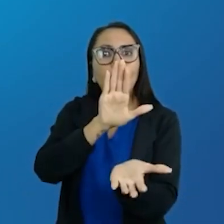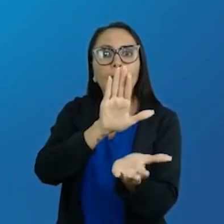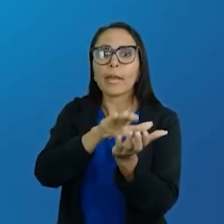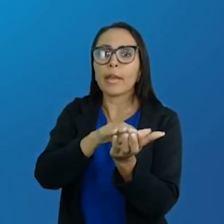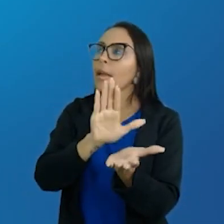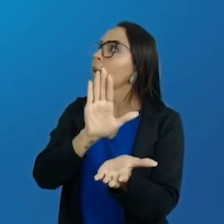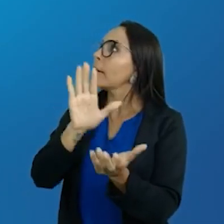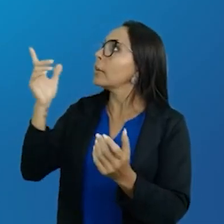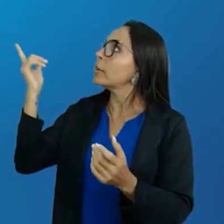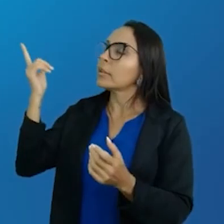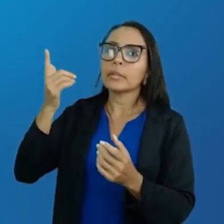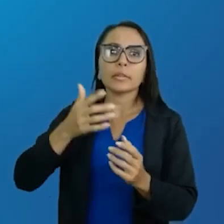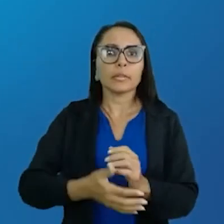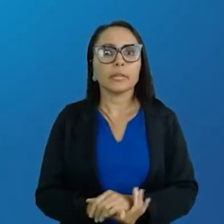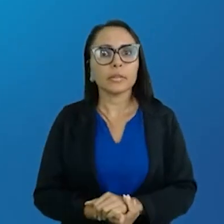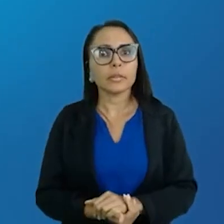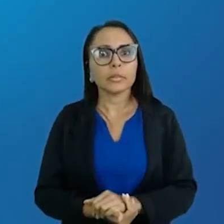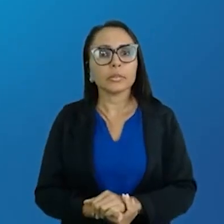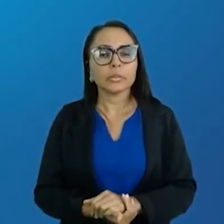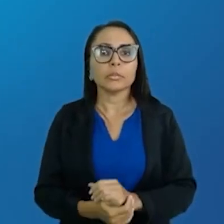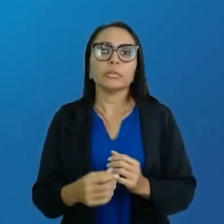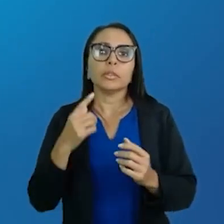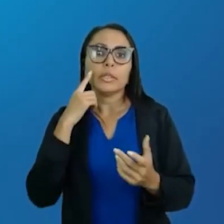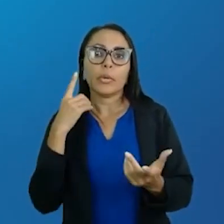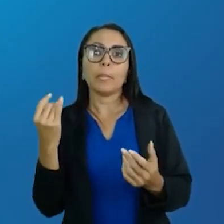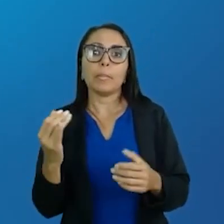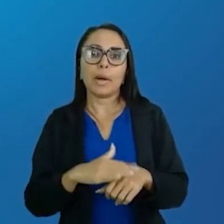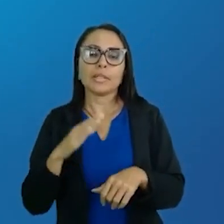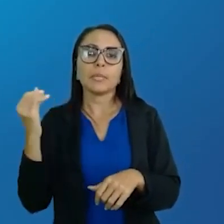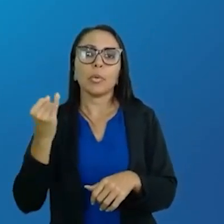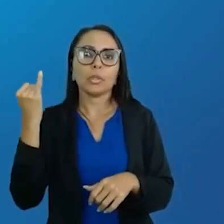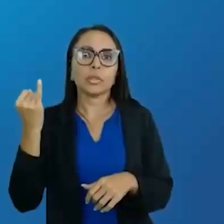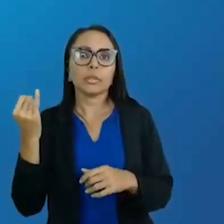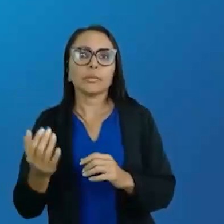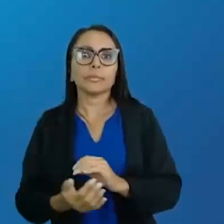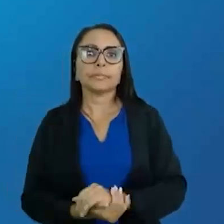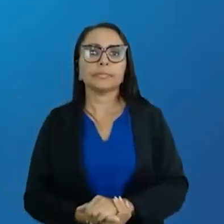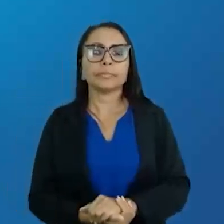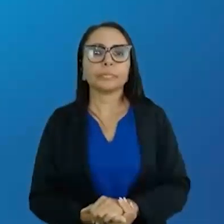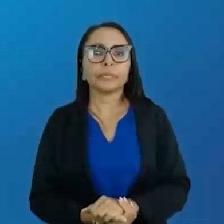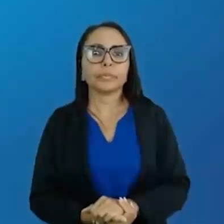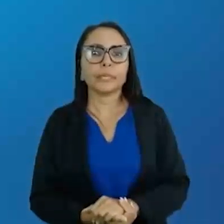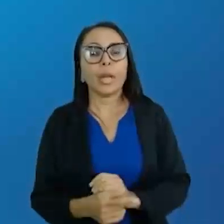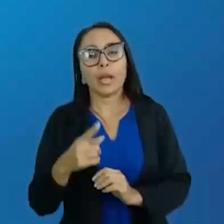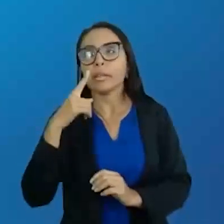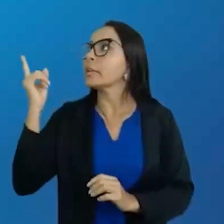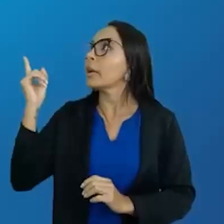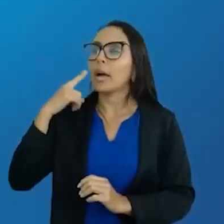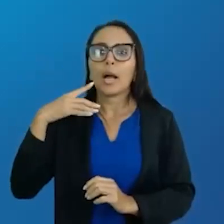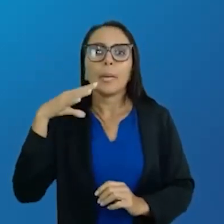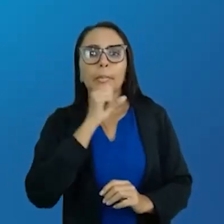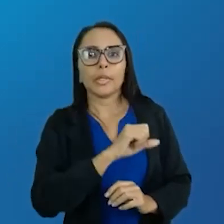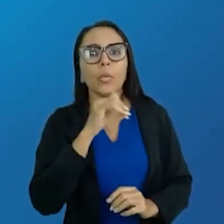princípio da segregação, que é um dos mais importantes, também serve bastante para criar. E aqui, rapidinho, como um